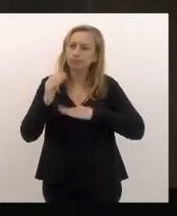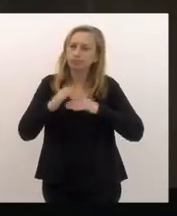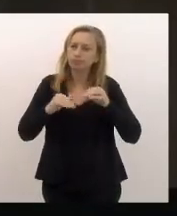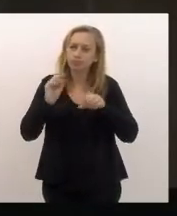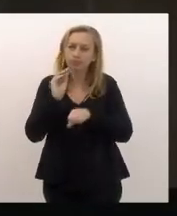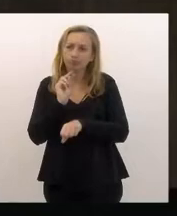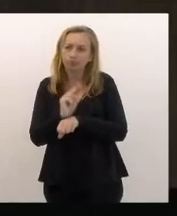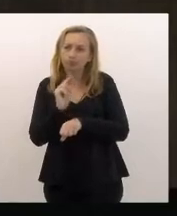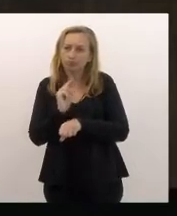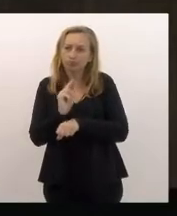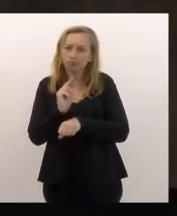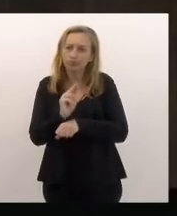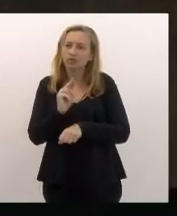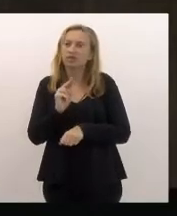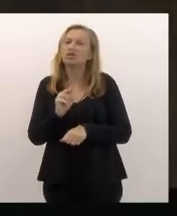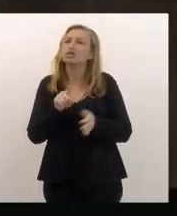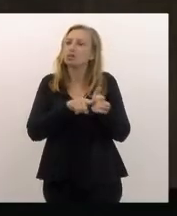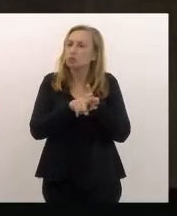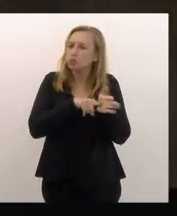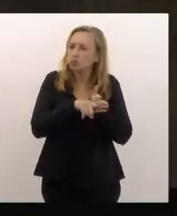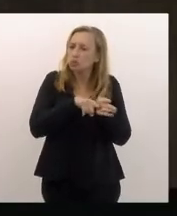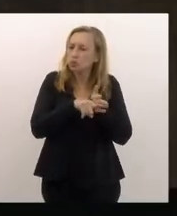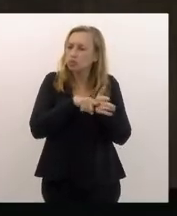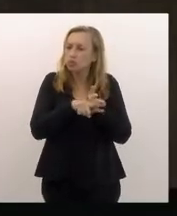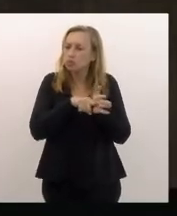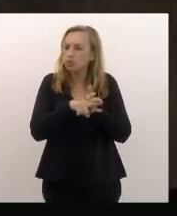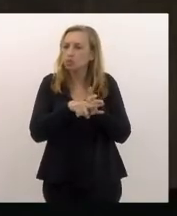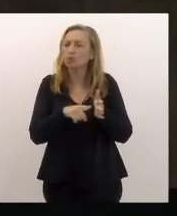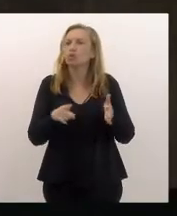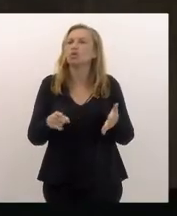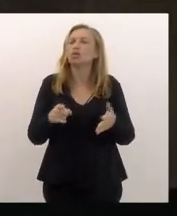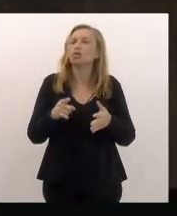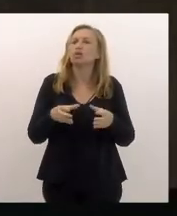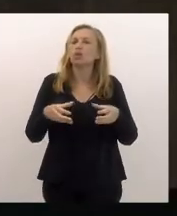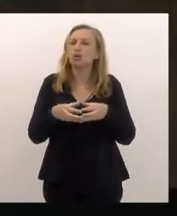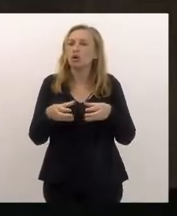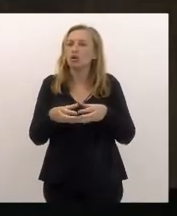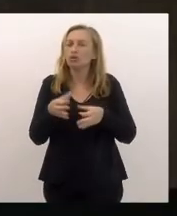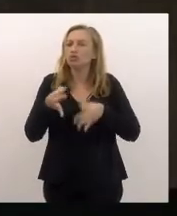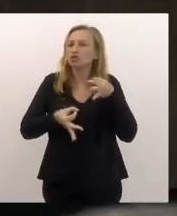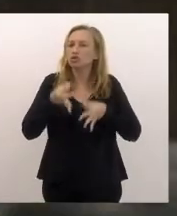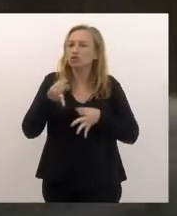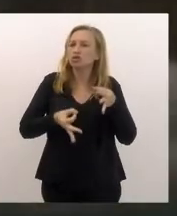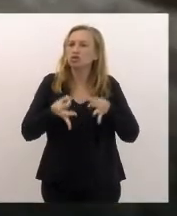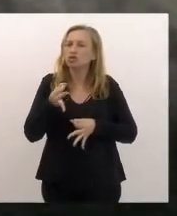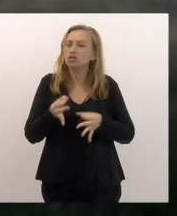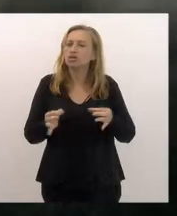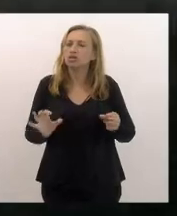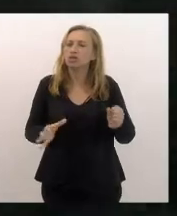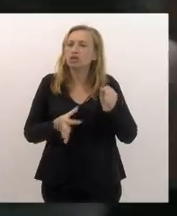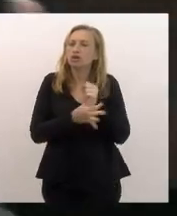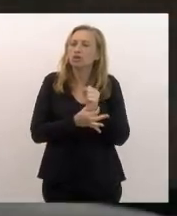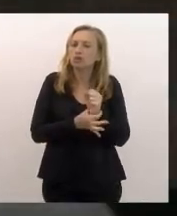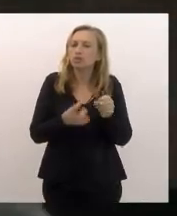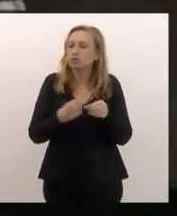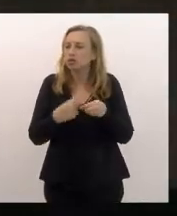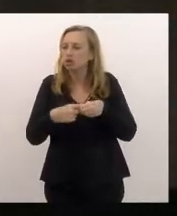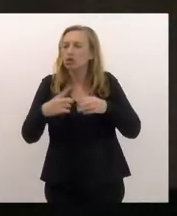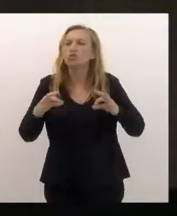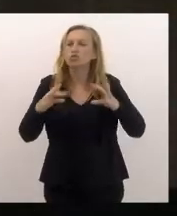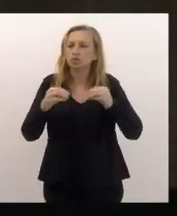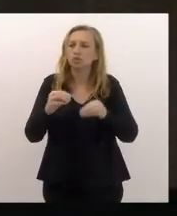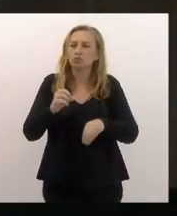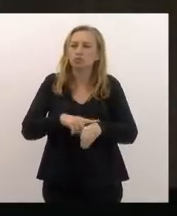vigilância sanitária, das fiscalizações, os órgãos de justiça, as guardas, todos eles tiveram um ano